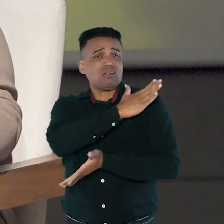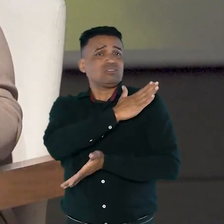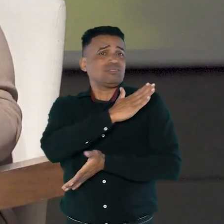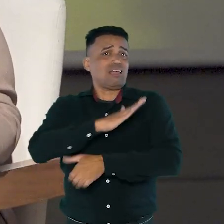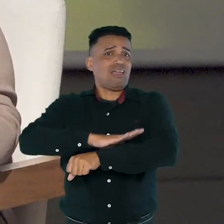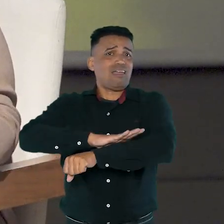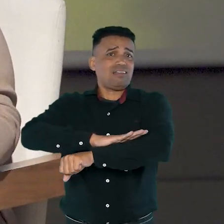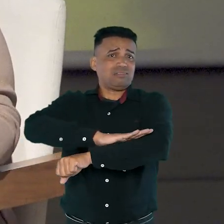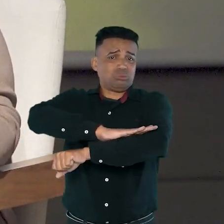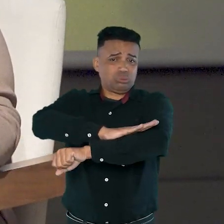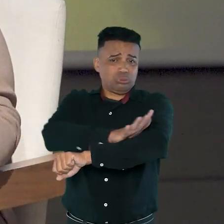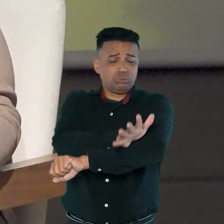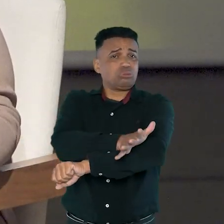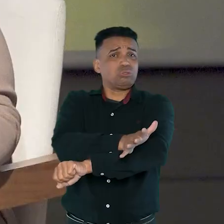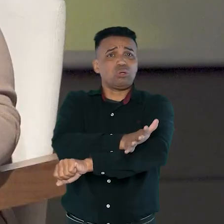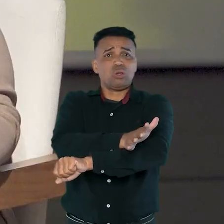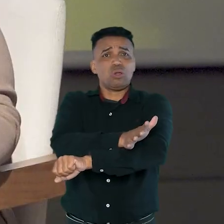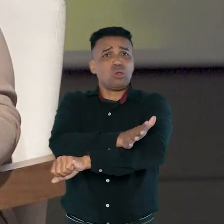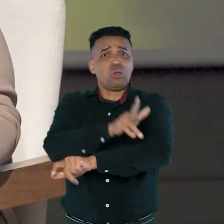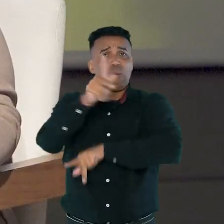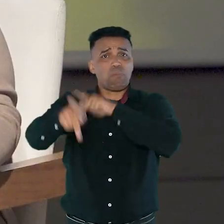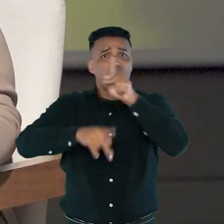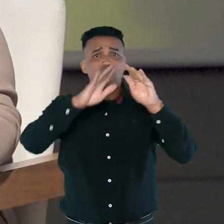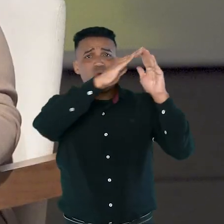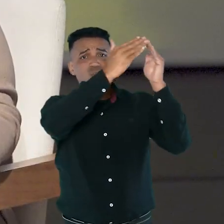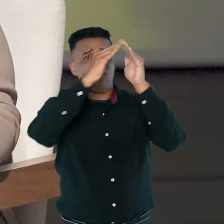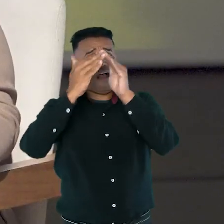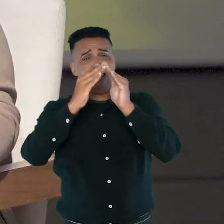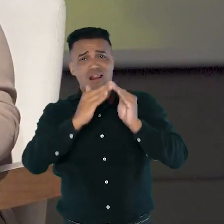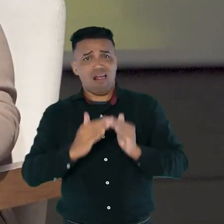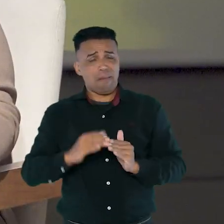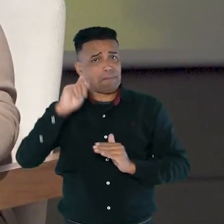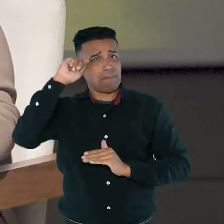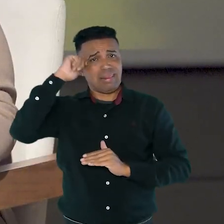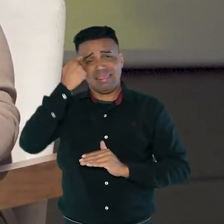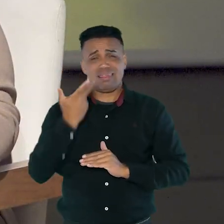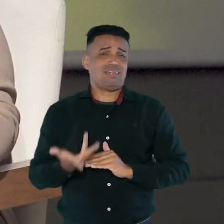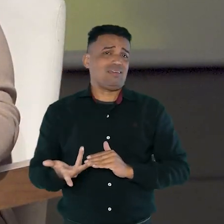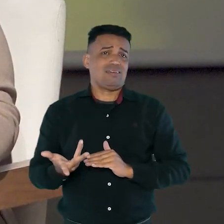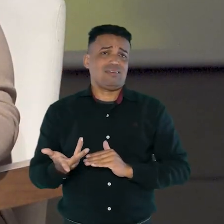que é o caso do povo preto, o povo periférico,